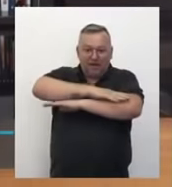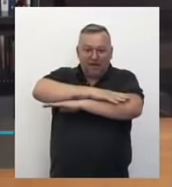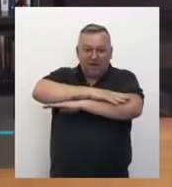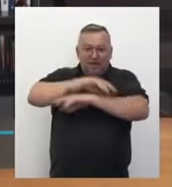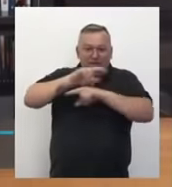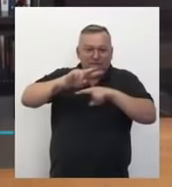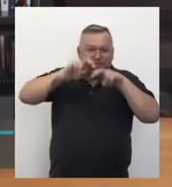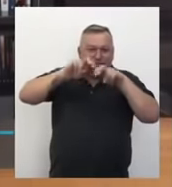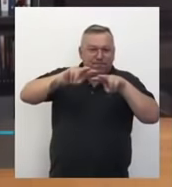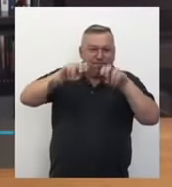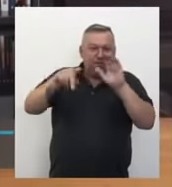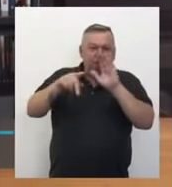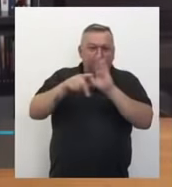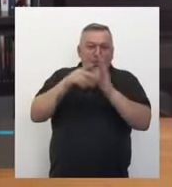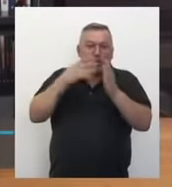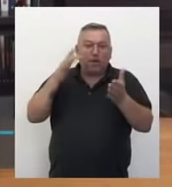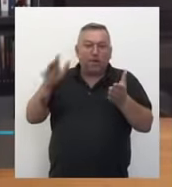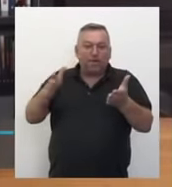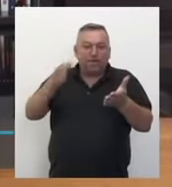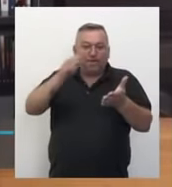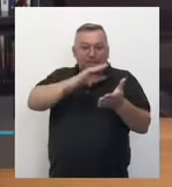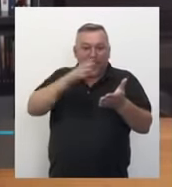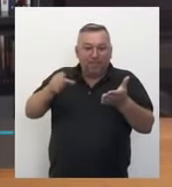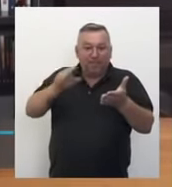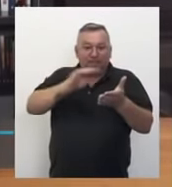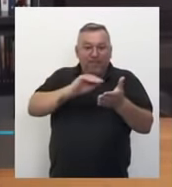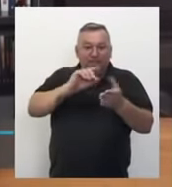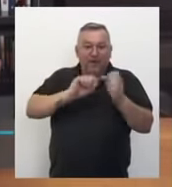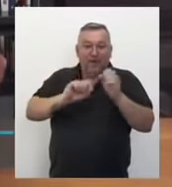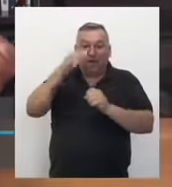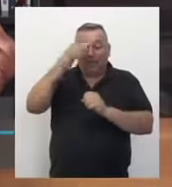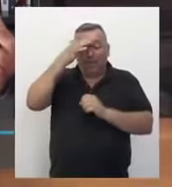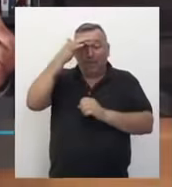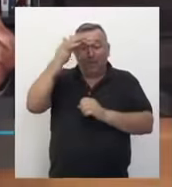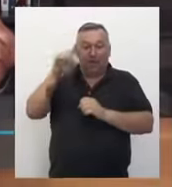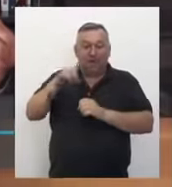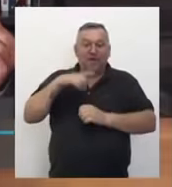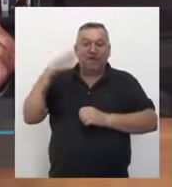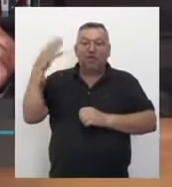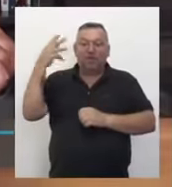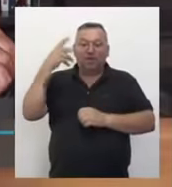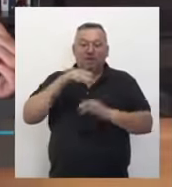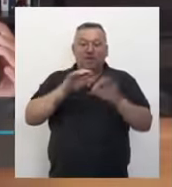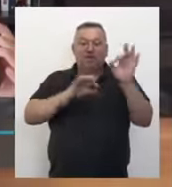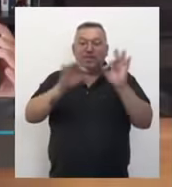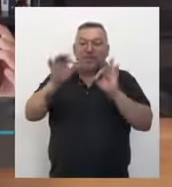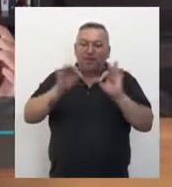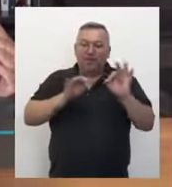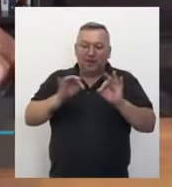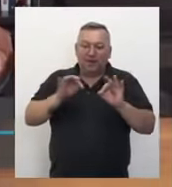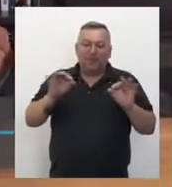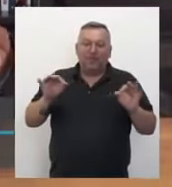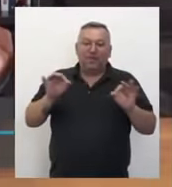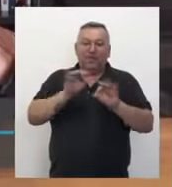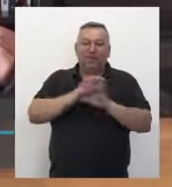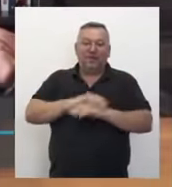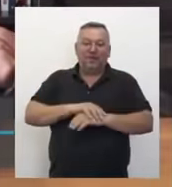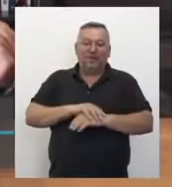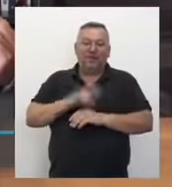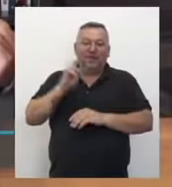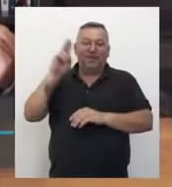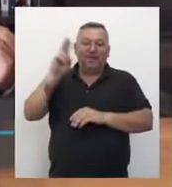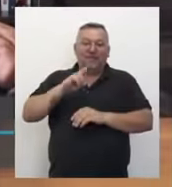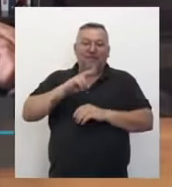num formato de cartão pop-up. Então, aqui está o meu projeto finalizado. Fiz aqui as